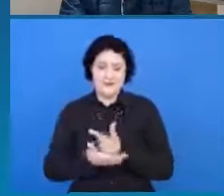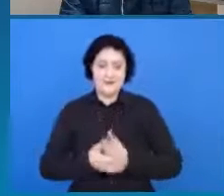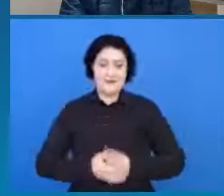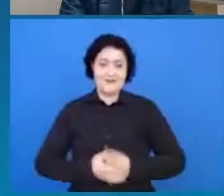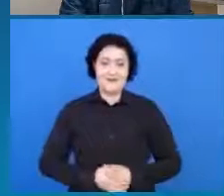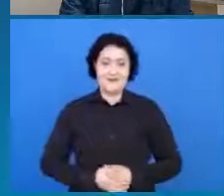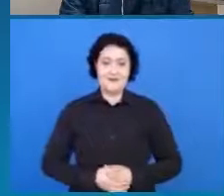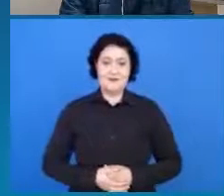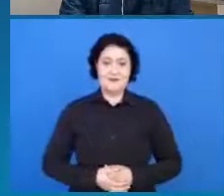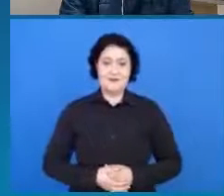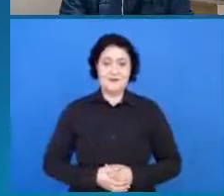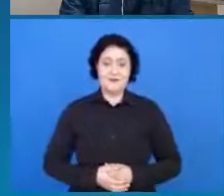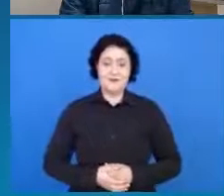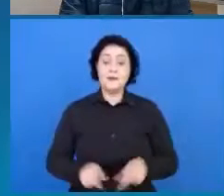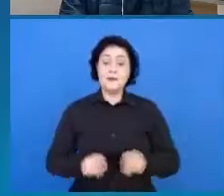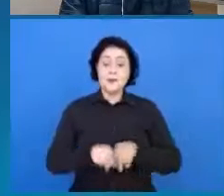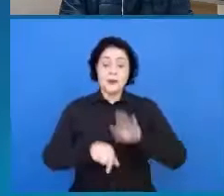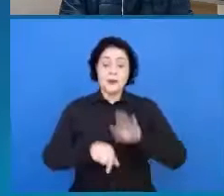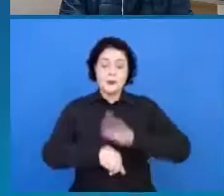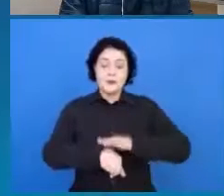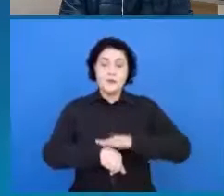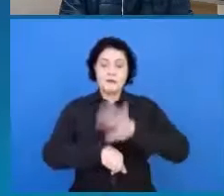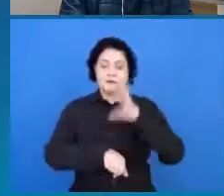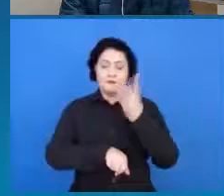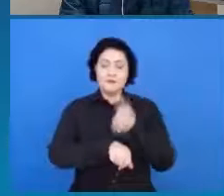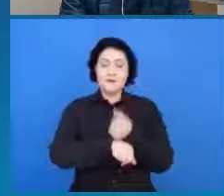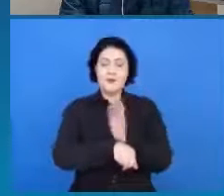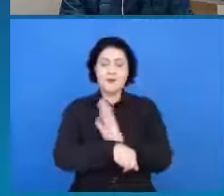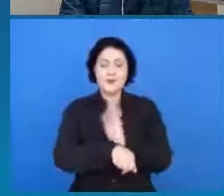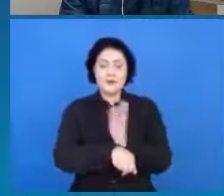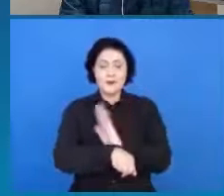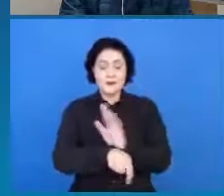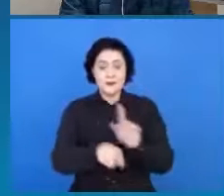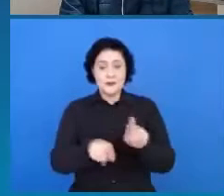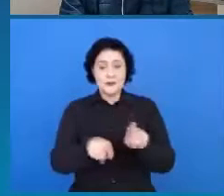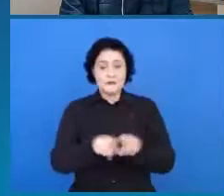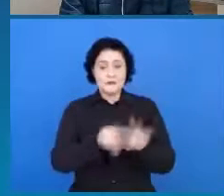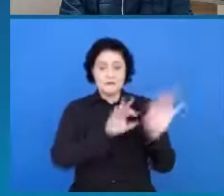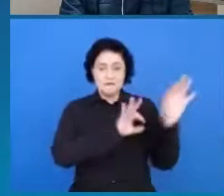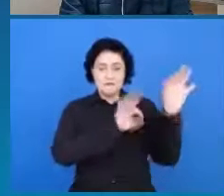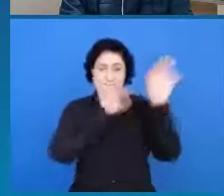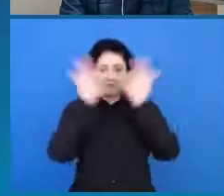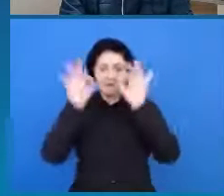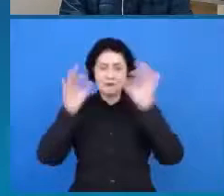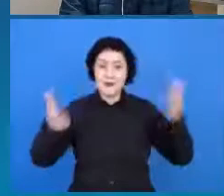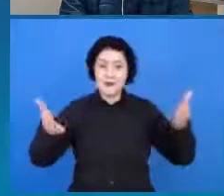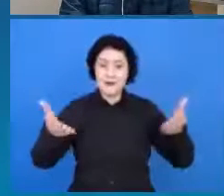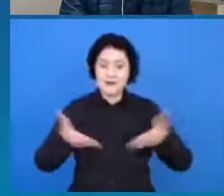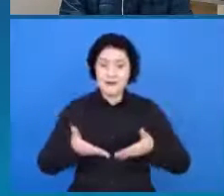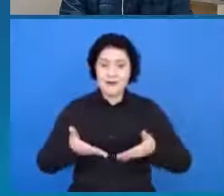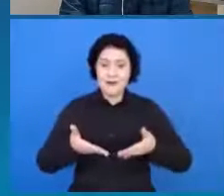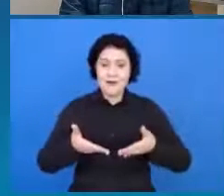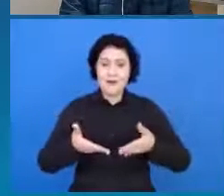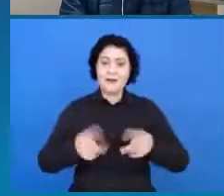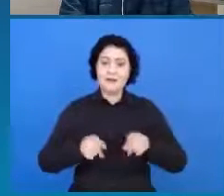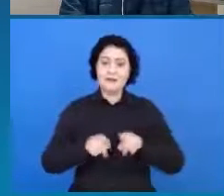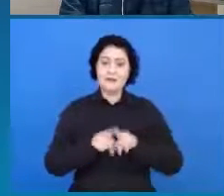livros quanto ao momento espírita filmes que nós assistiremos agora